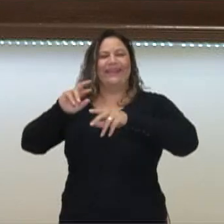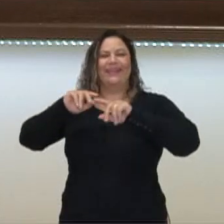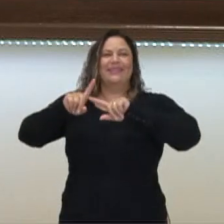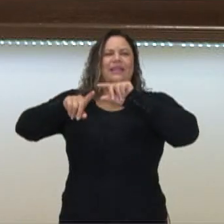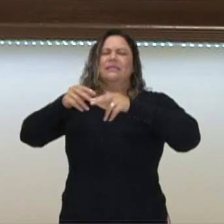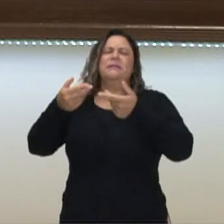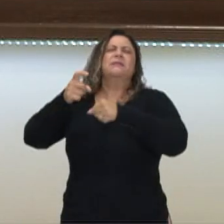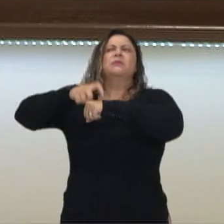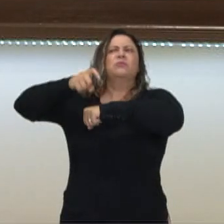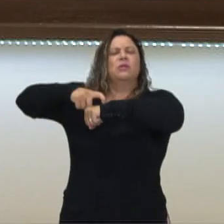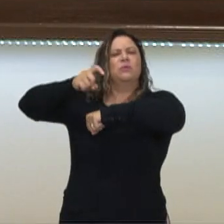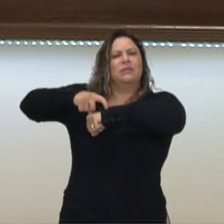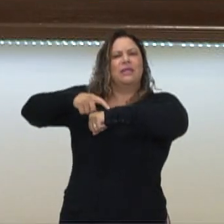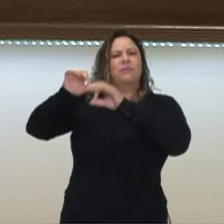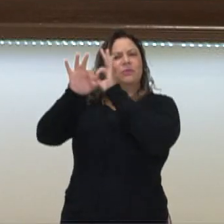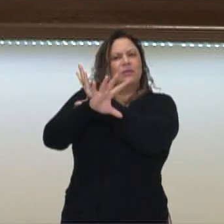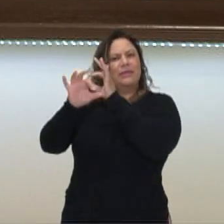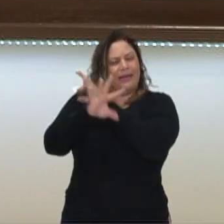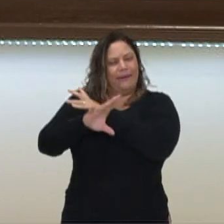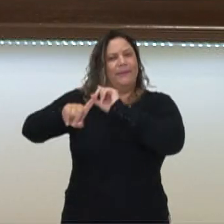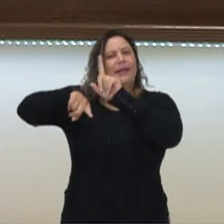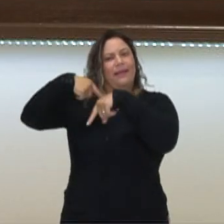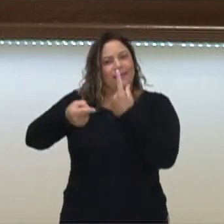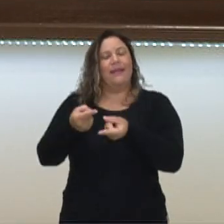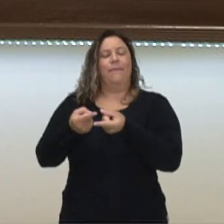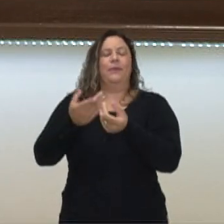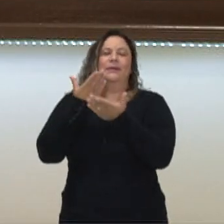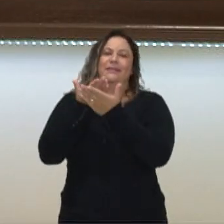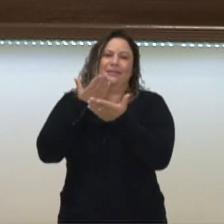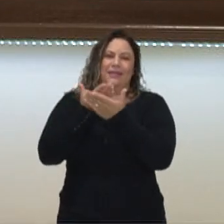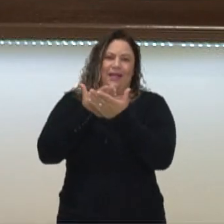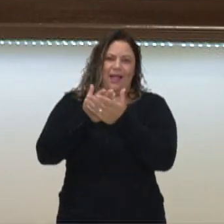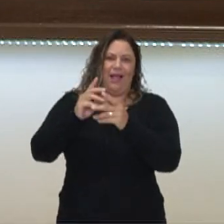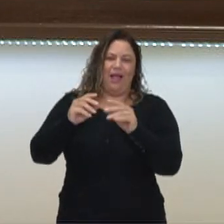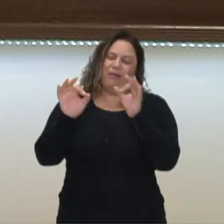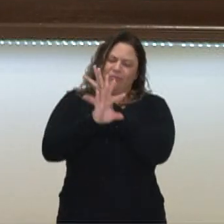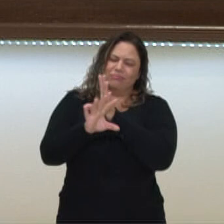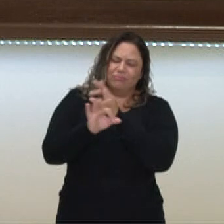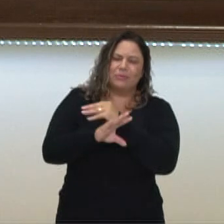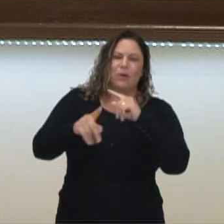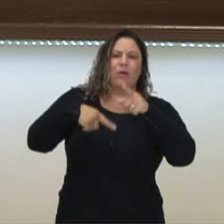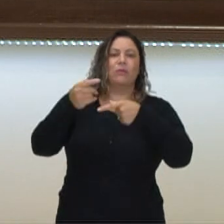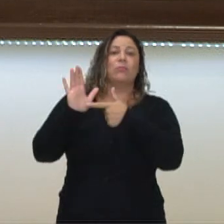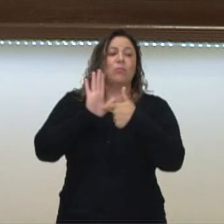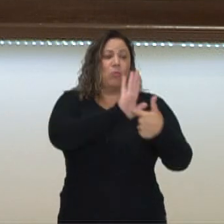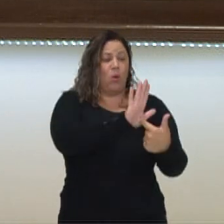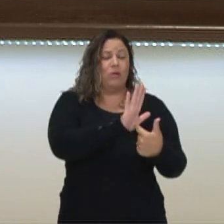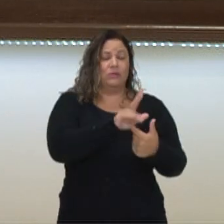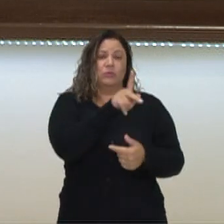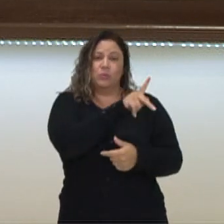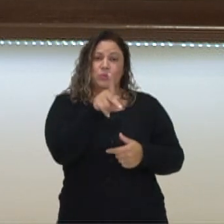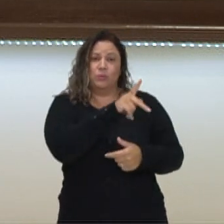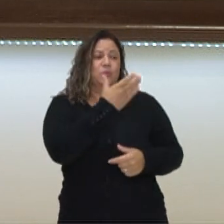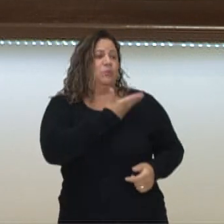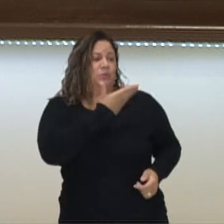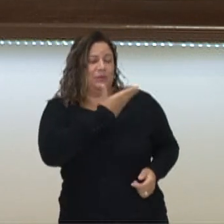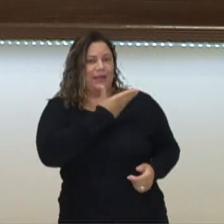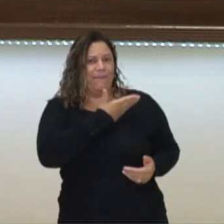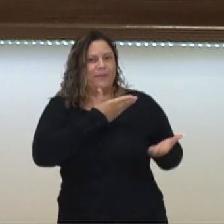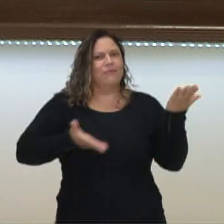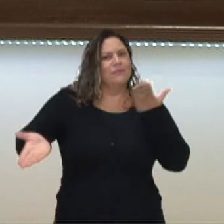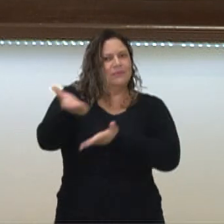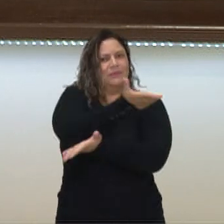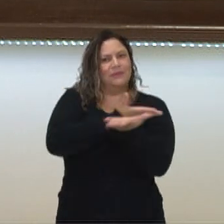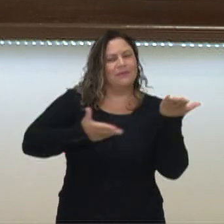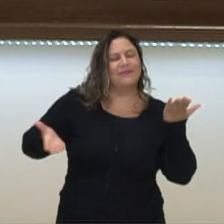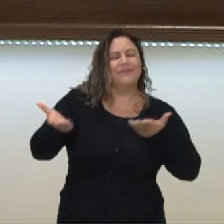o pôster, é legal você terminar então depois da aula. Poste lá para o seu professor, mande para ele, mande para os seus colegas, né? Vamos